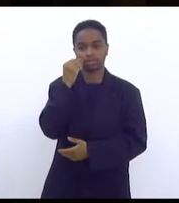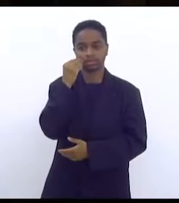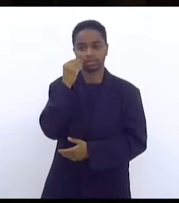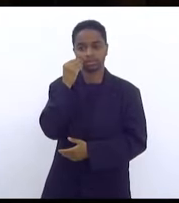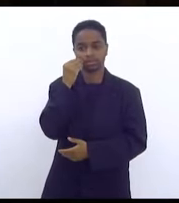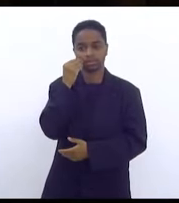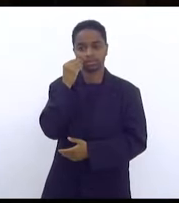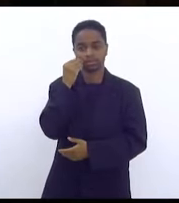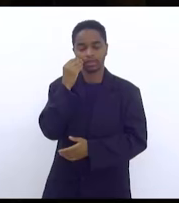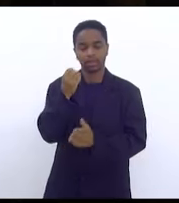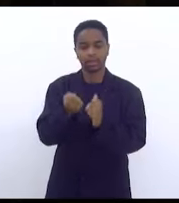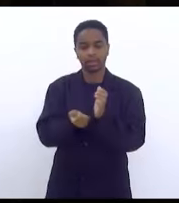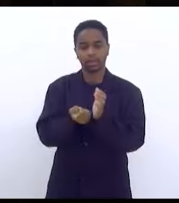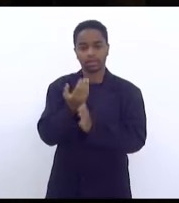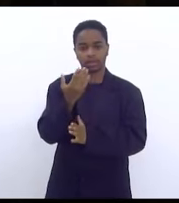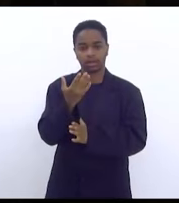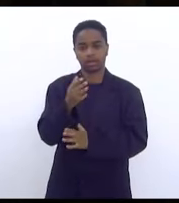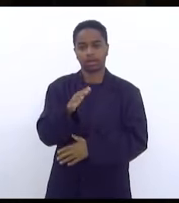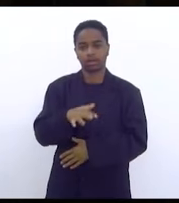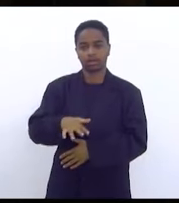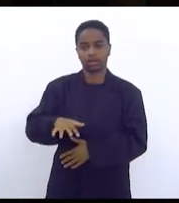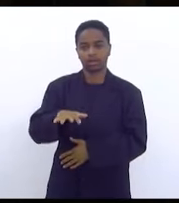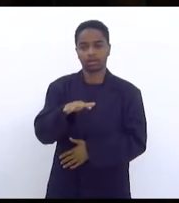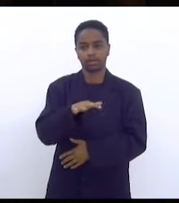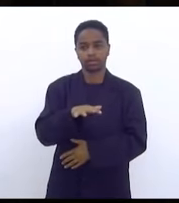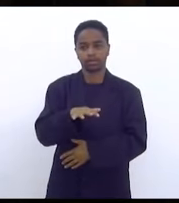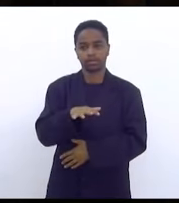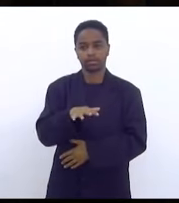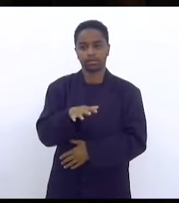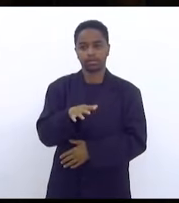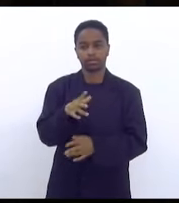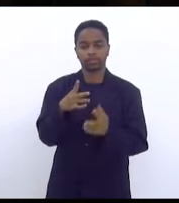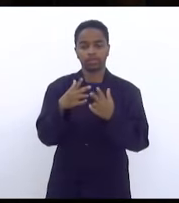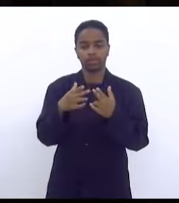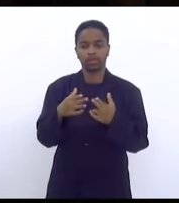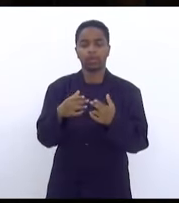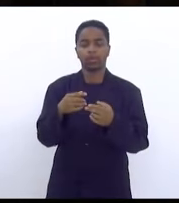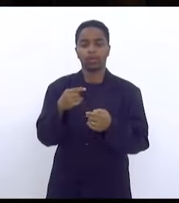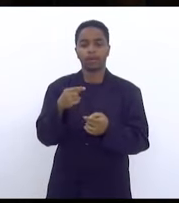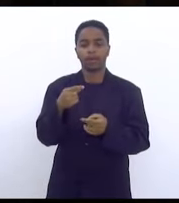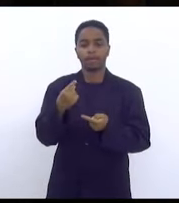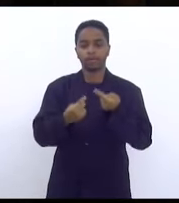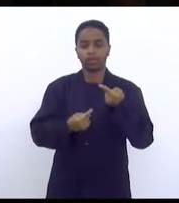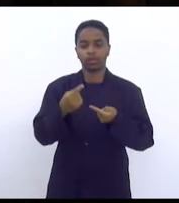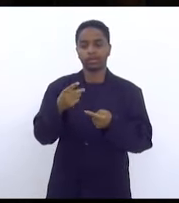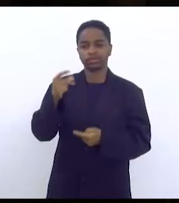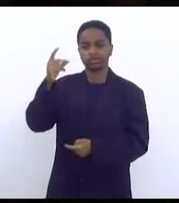criar um ambiente naquela velha política, naquela moda antiga,